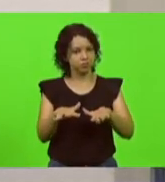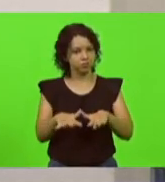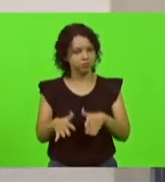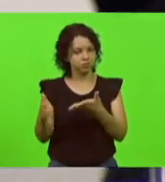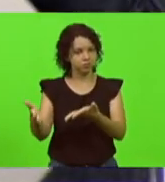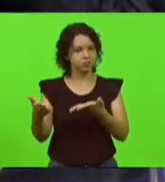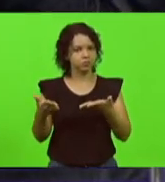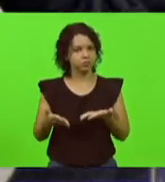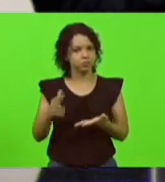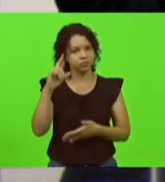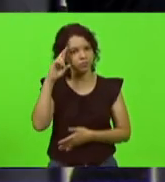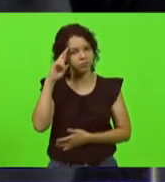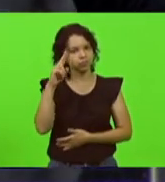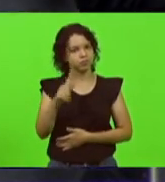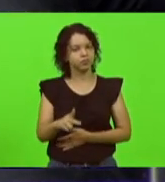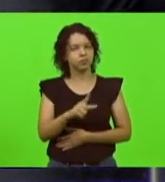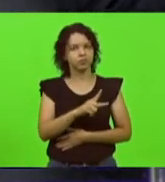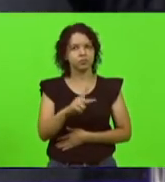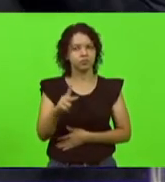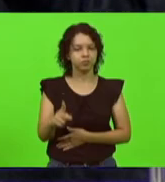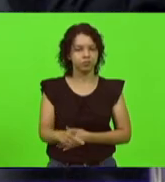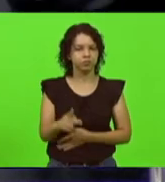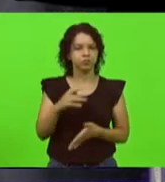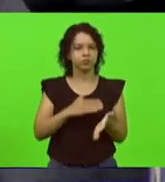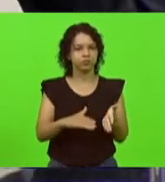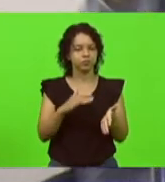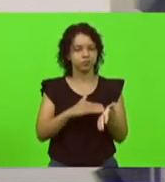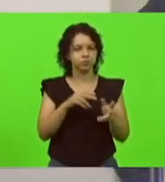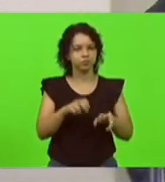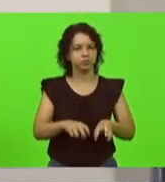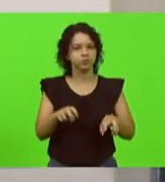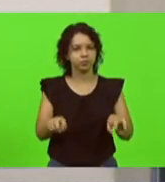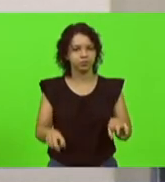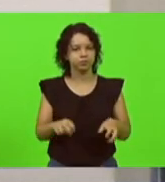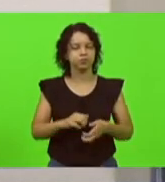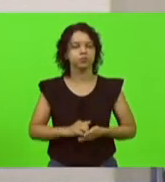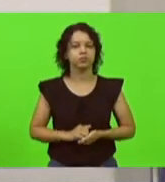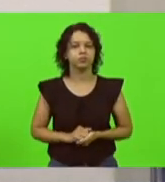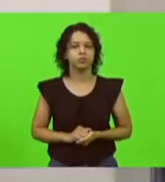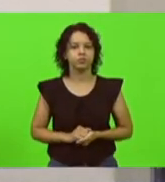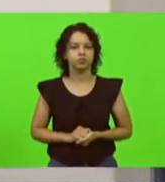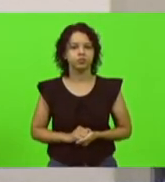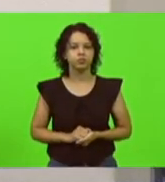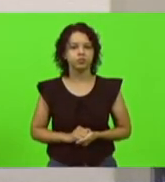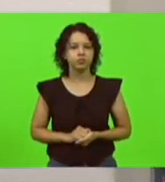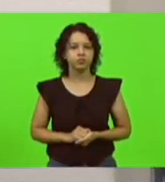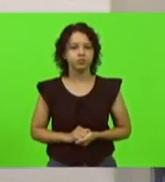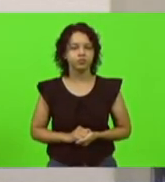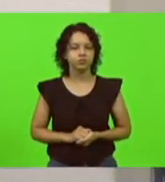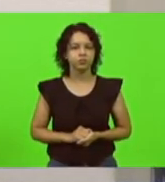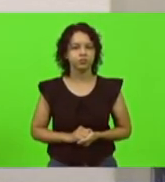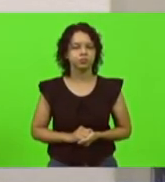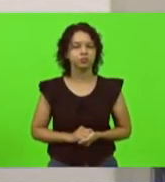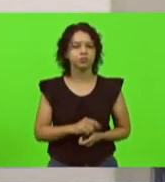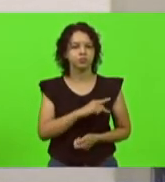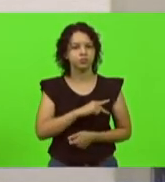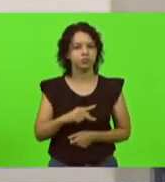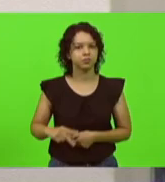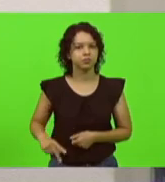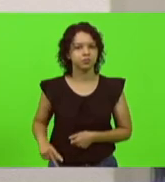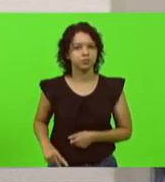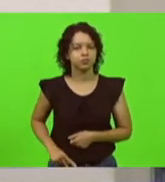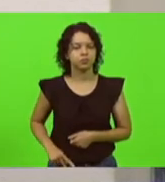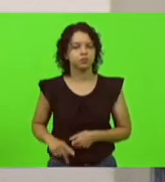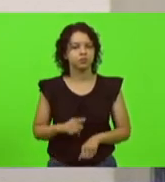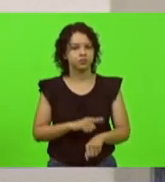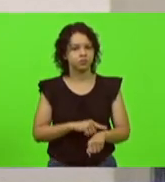e padre Pedro Baldiceira para secretariarem a mesa. Logo após, o senhor presidente abriu o prazo de 5 minutos